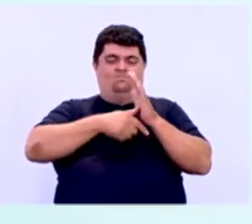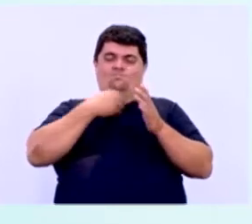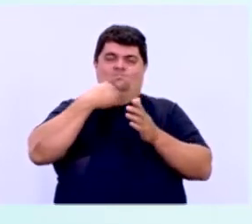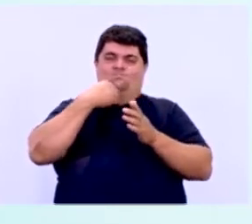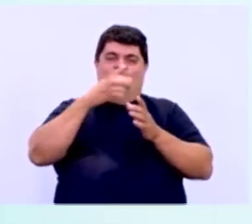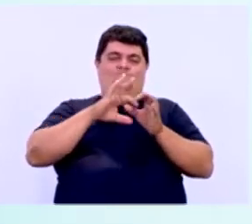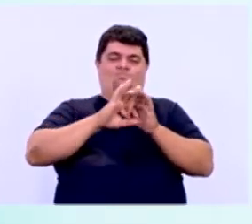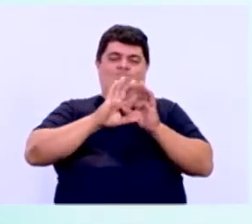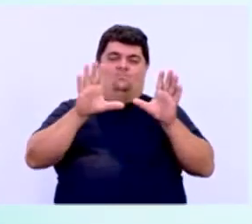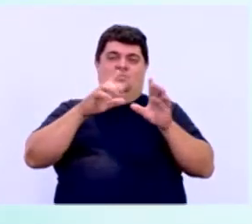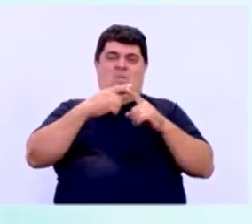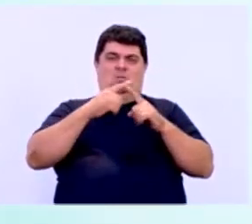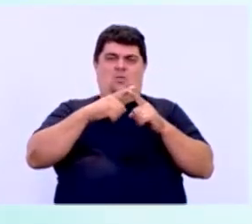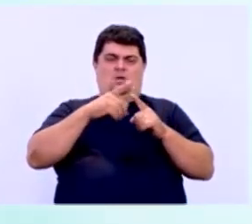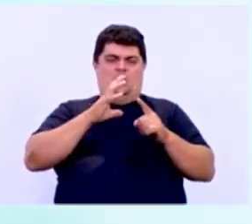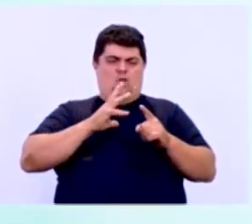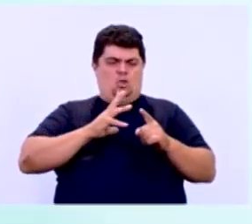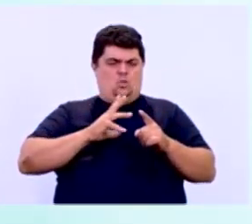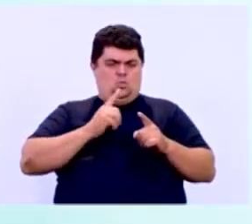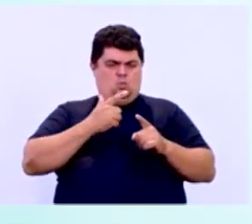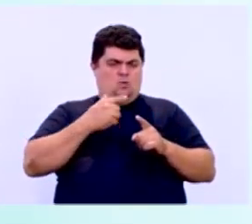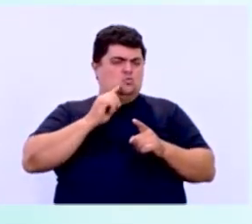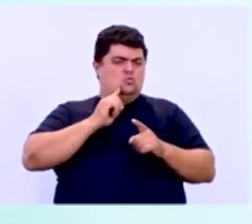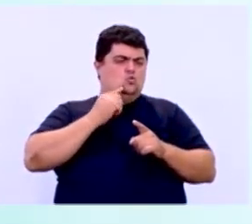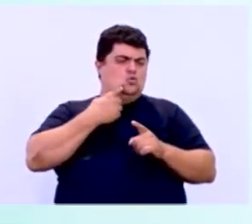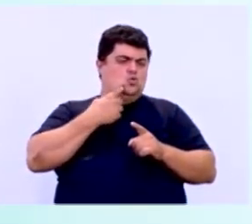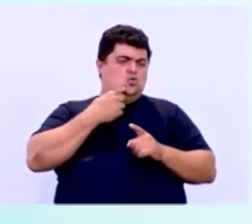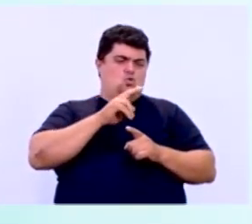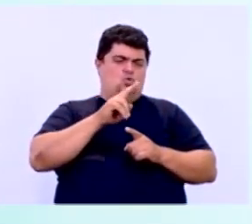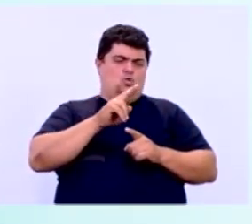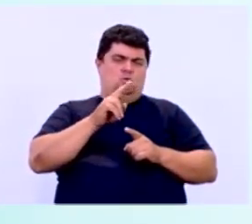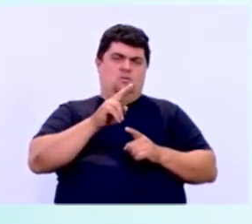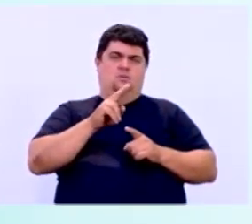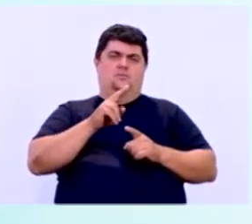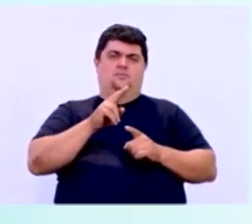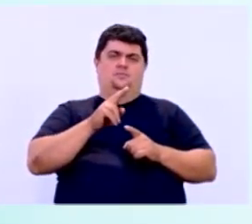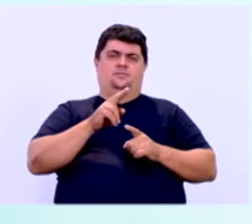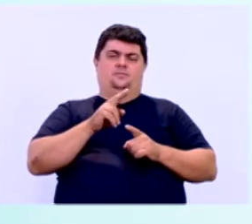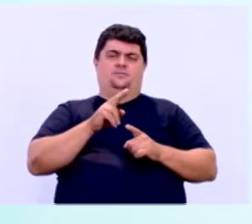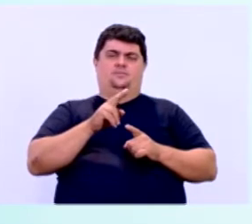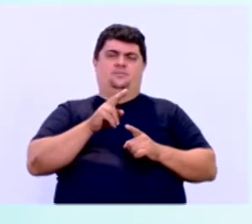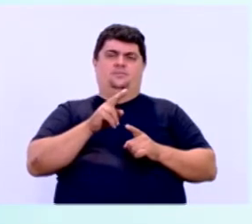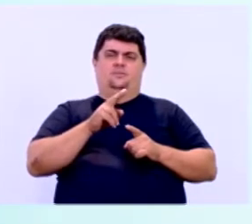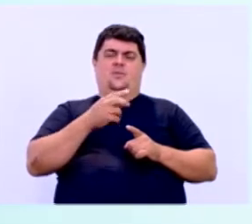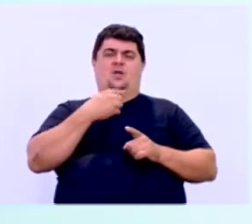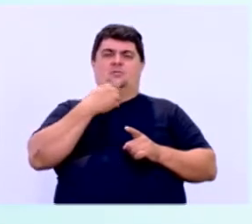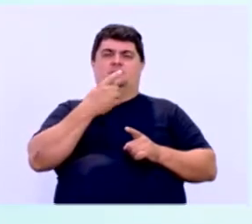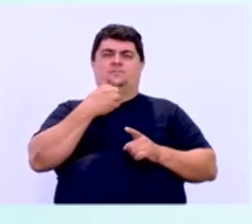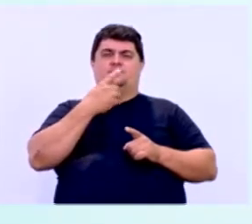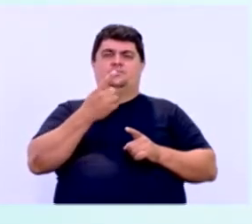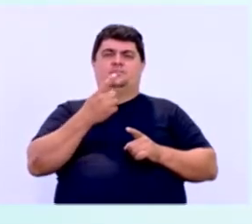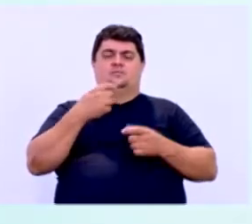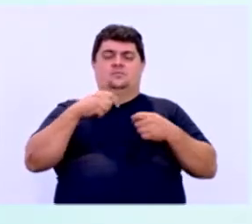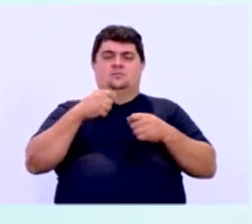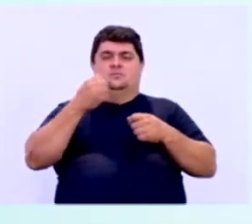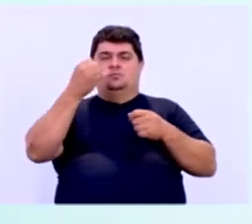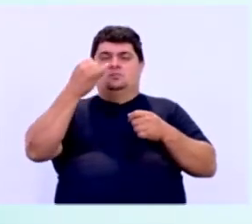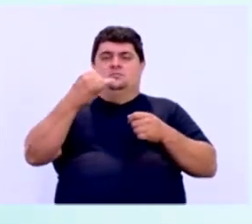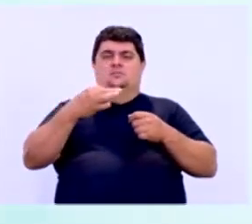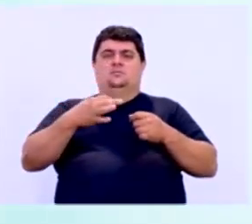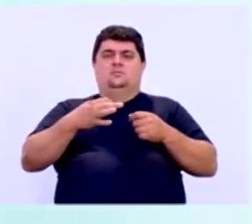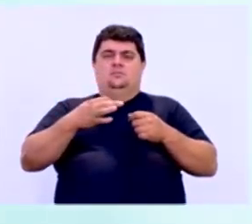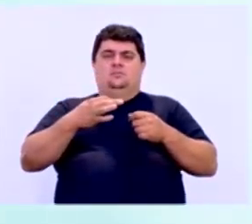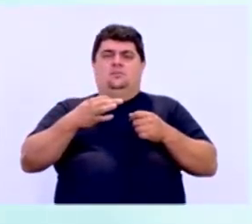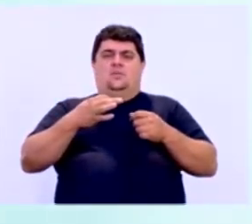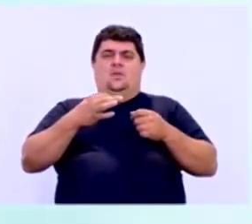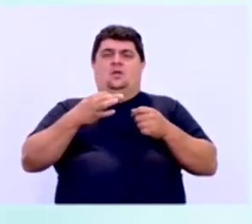né? Só que para me poder retirar essas certidões, eu preciso estar em dias. Eu preciso falar, né, para o governo